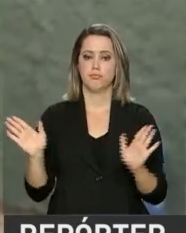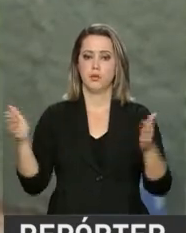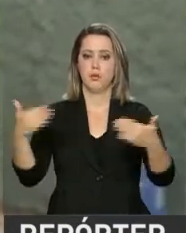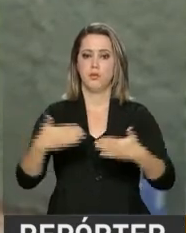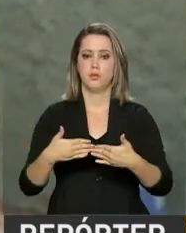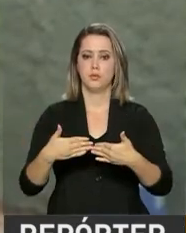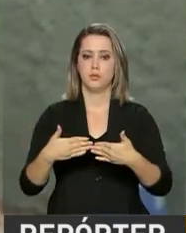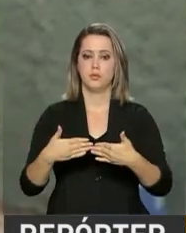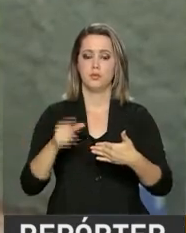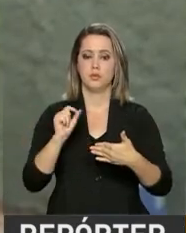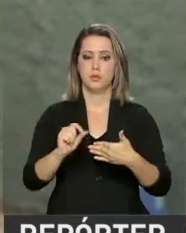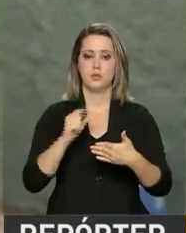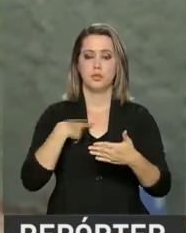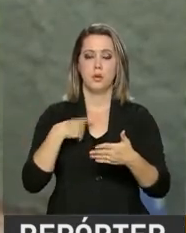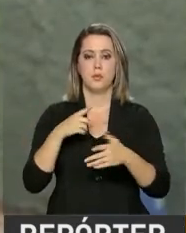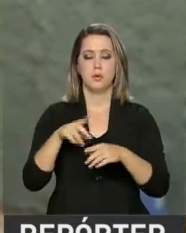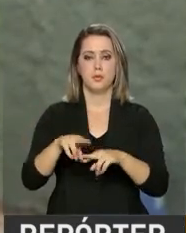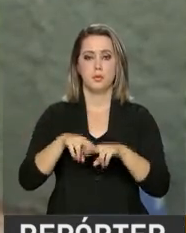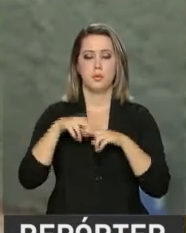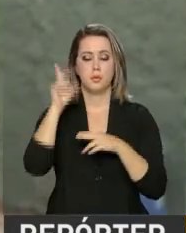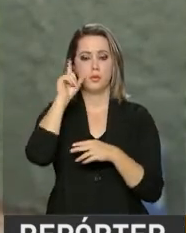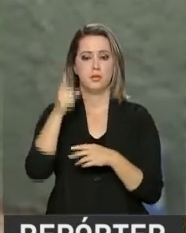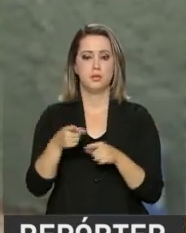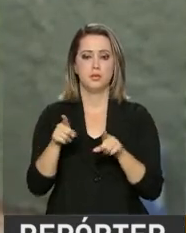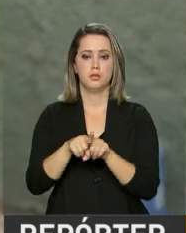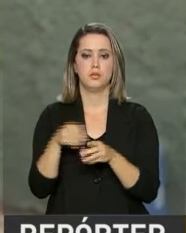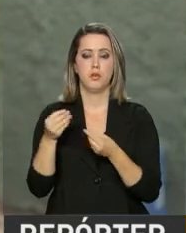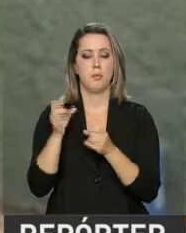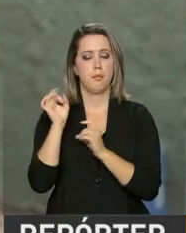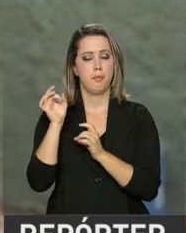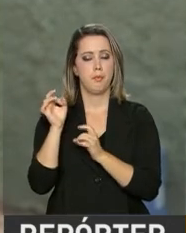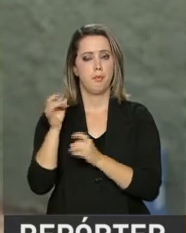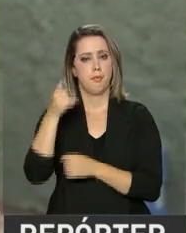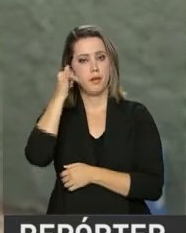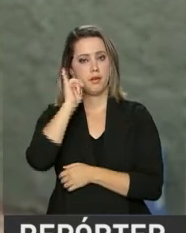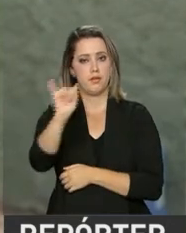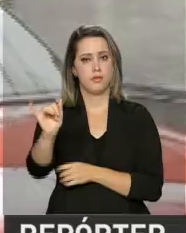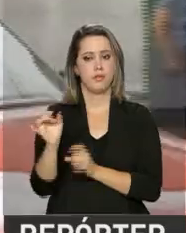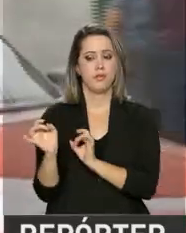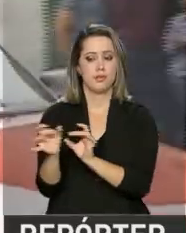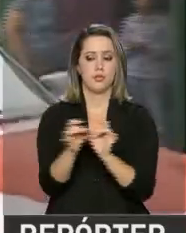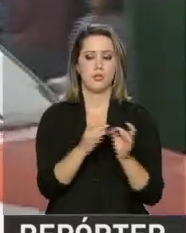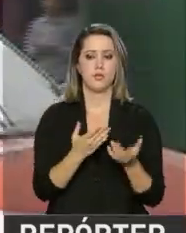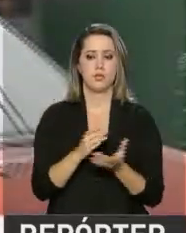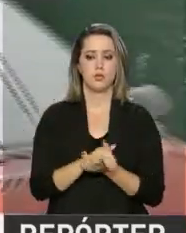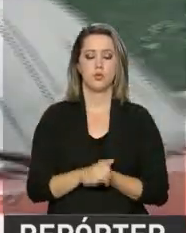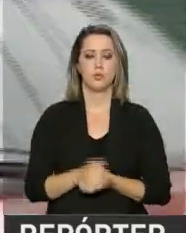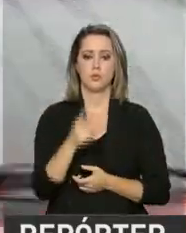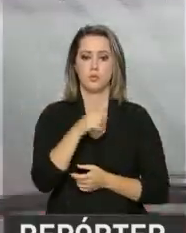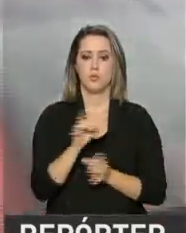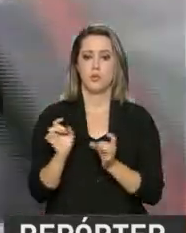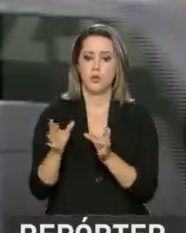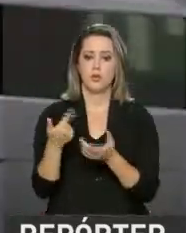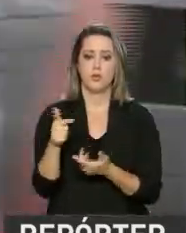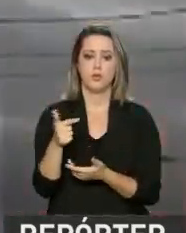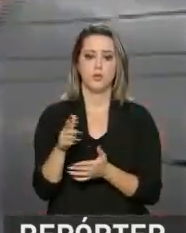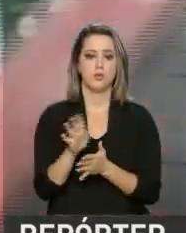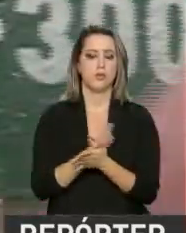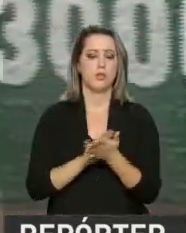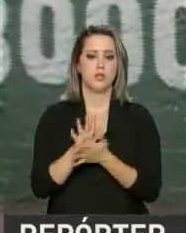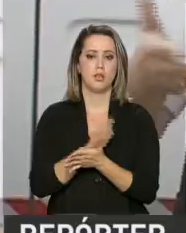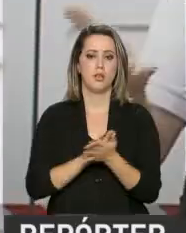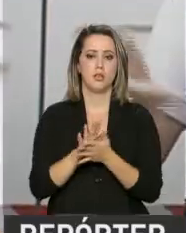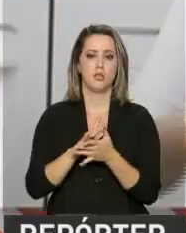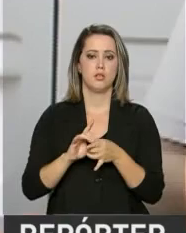medida cautelar a apreensão dos jogos para evitar que seja comercializado junto ao consumidor a revenda fechada não tem nenhuma licença